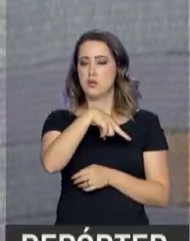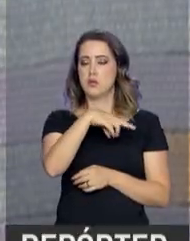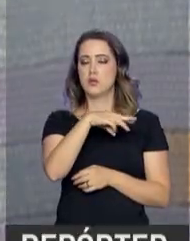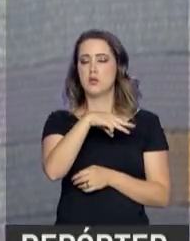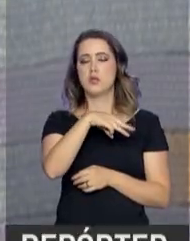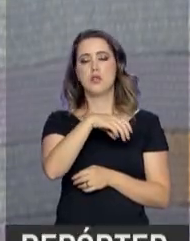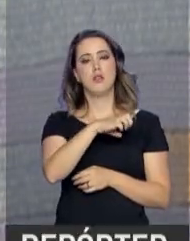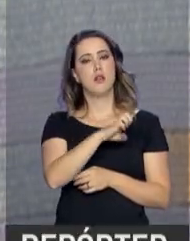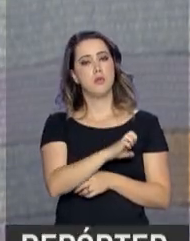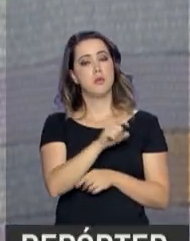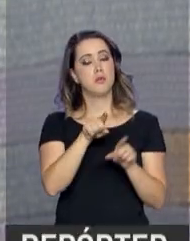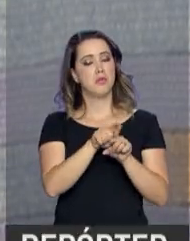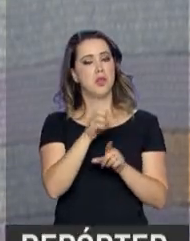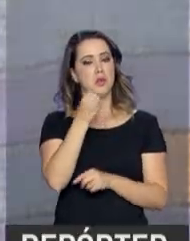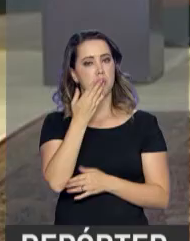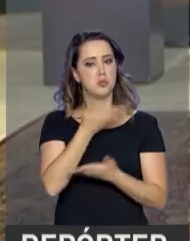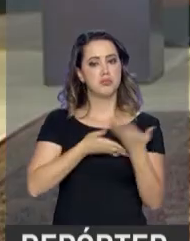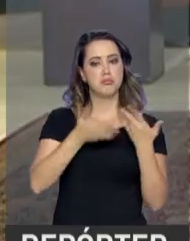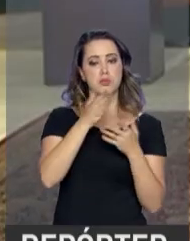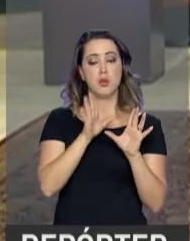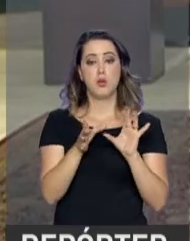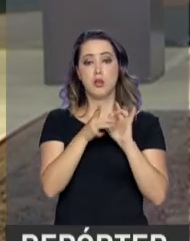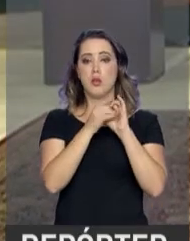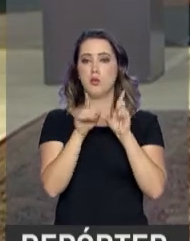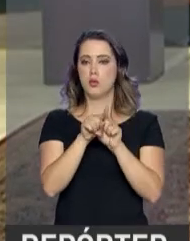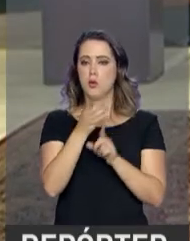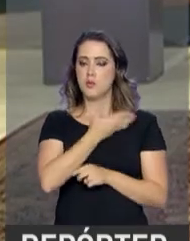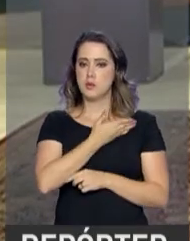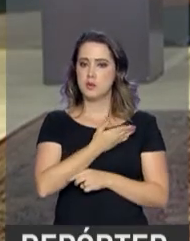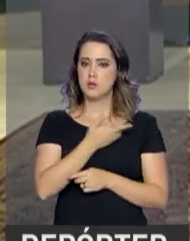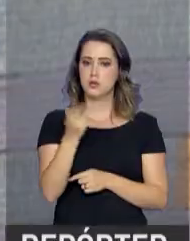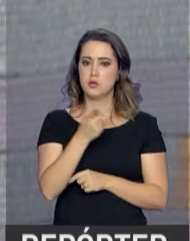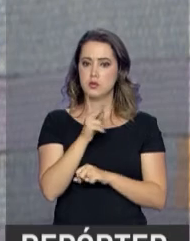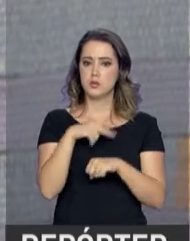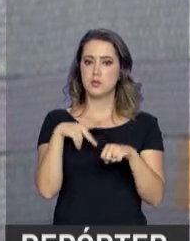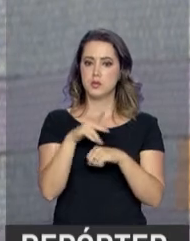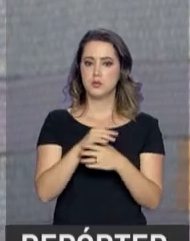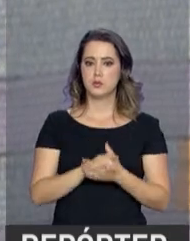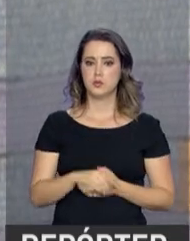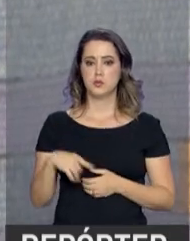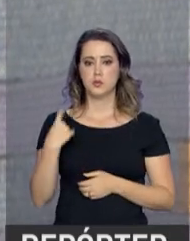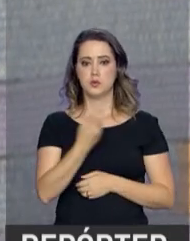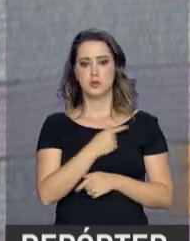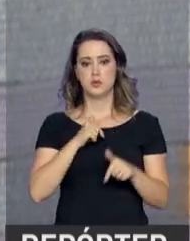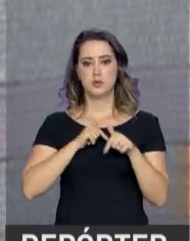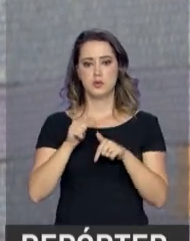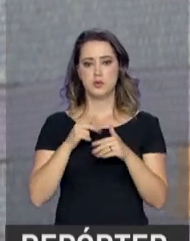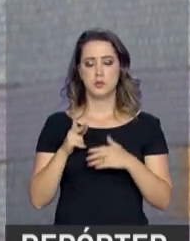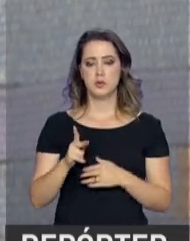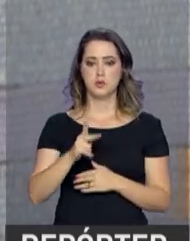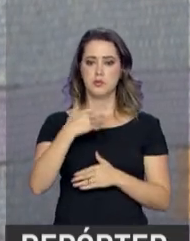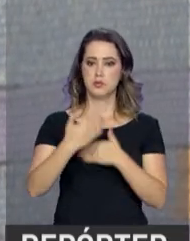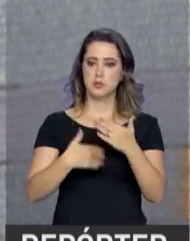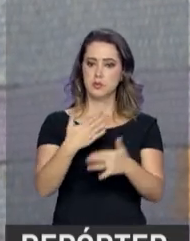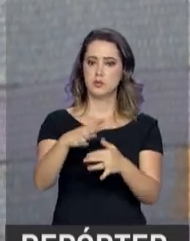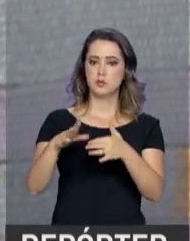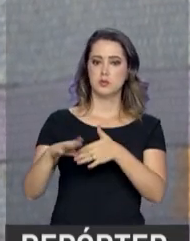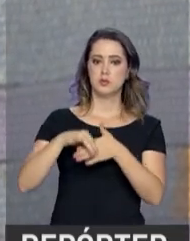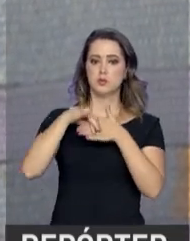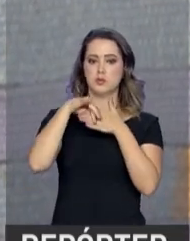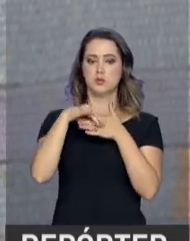destacou a boa relação e os laços de amizade entre os dois países estamos trabalhando sempre de forma muito coordenada